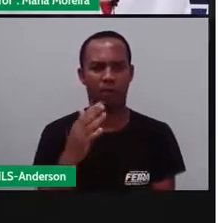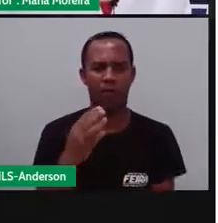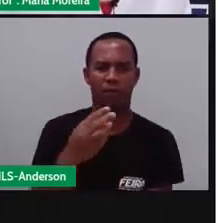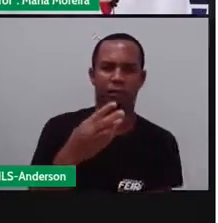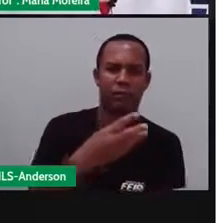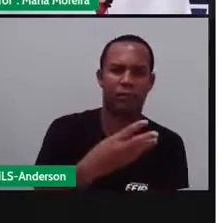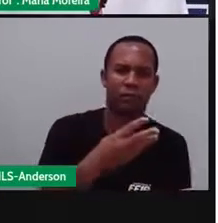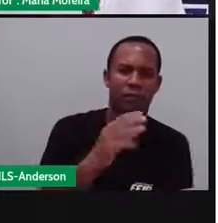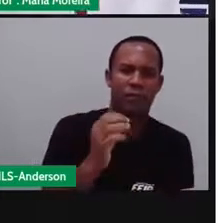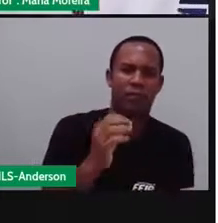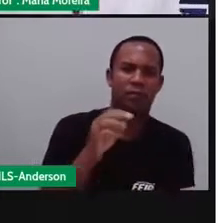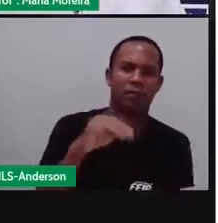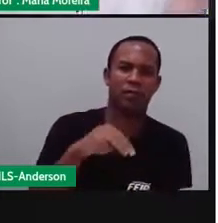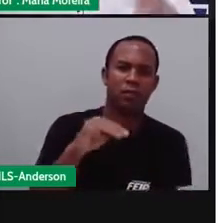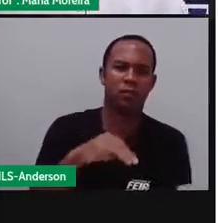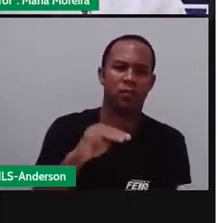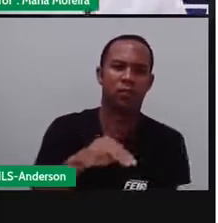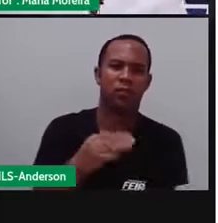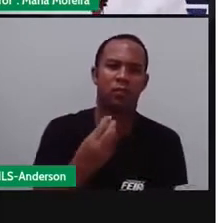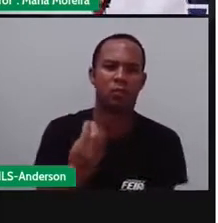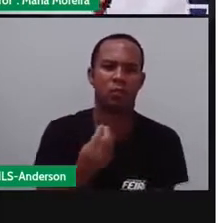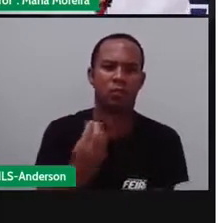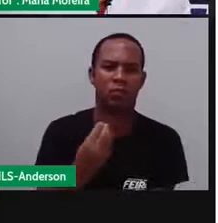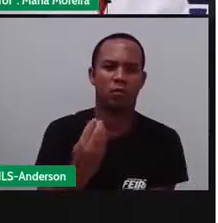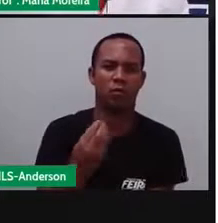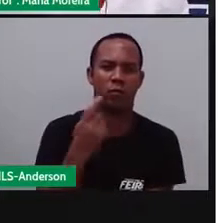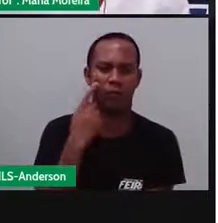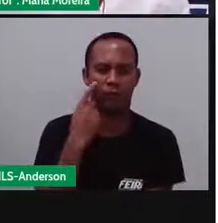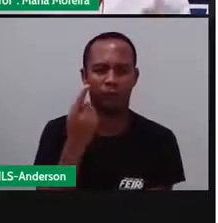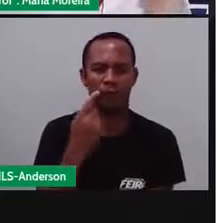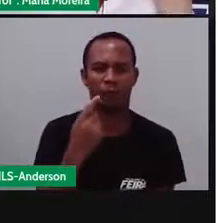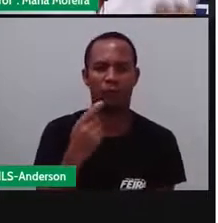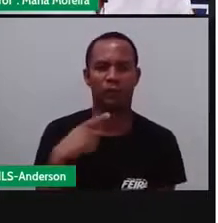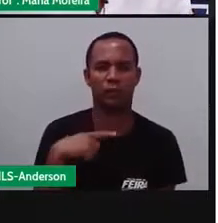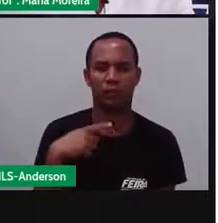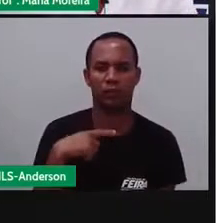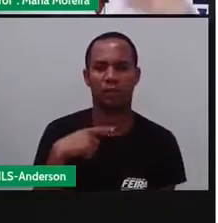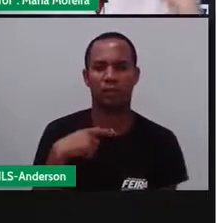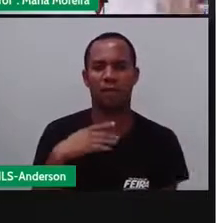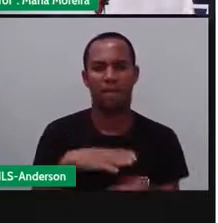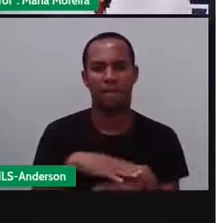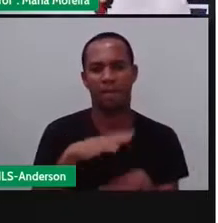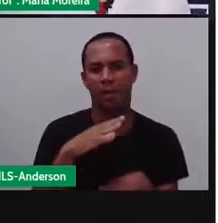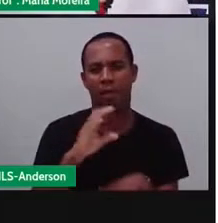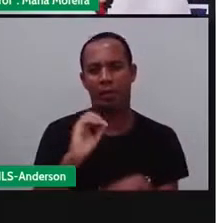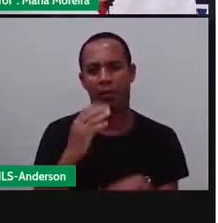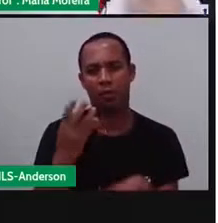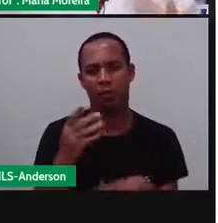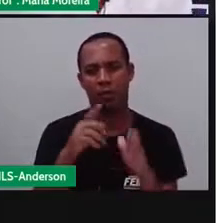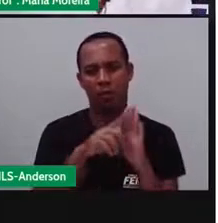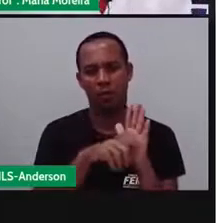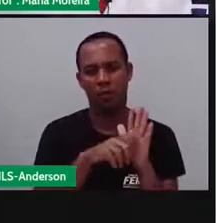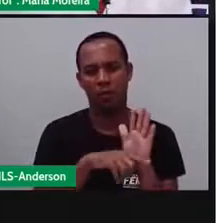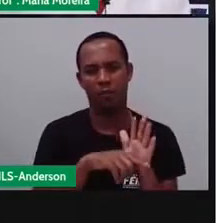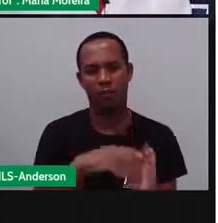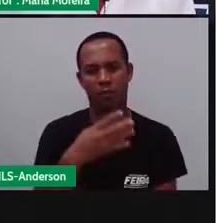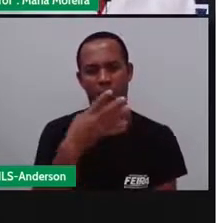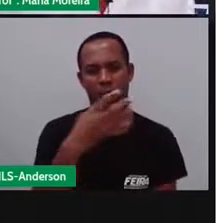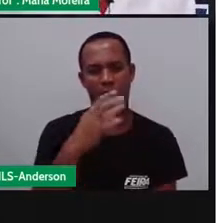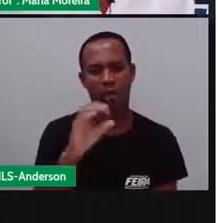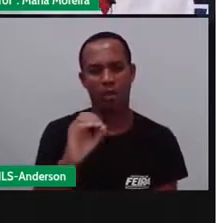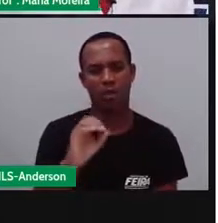de linguagens? É porque pode ter o quê? Esses 30 minutos, a depender do seu forno, pode ser 40, pode ser